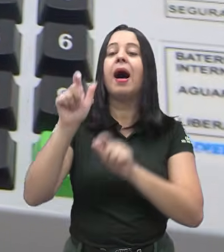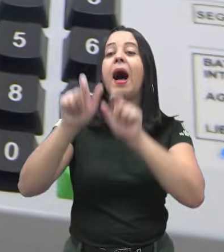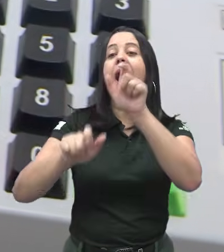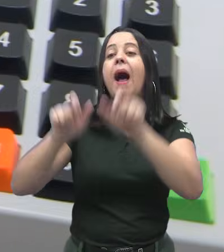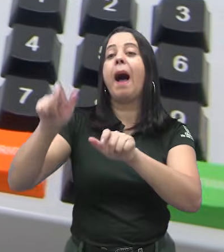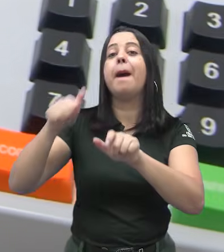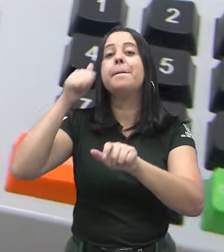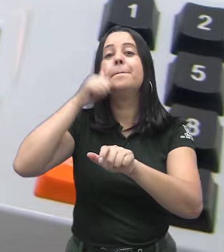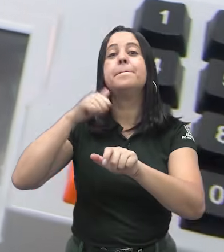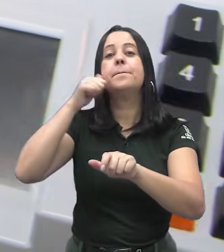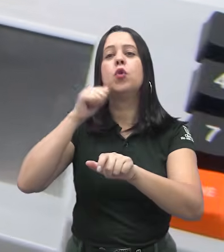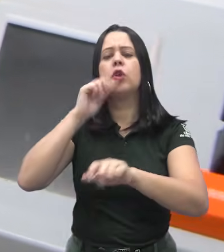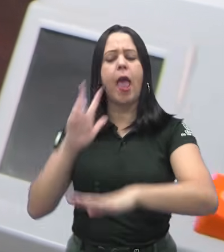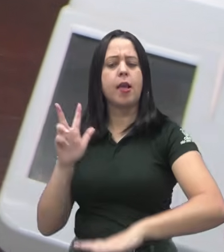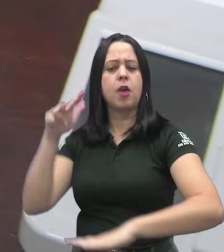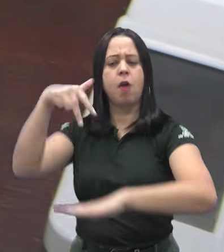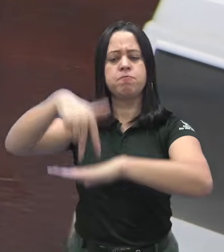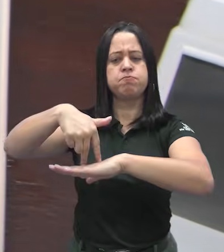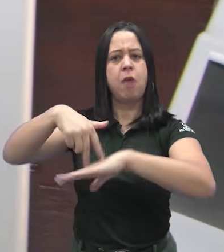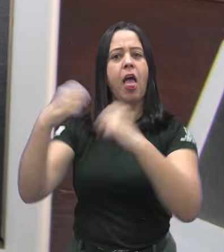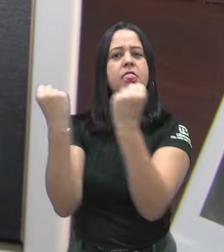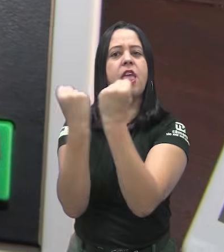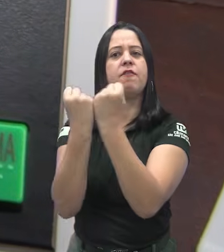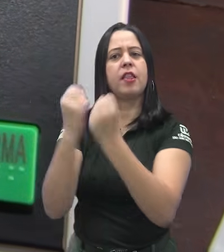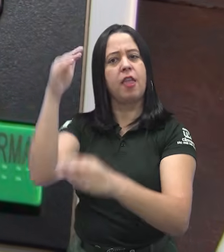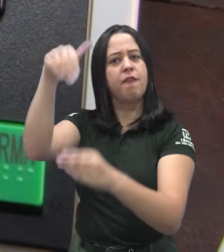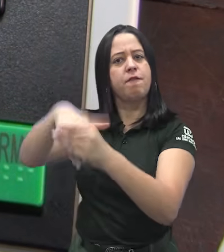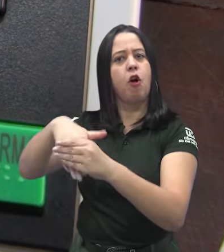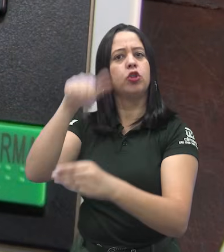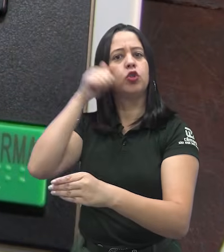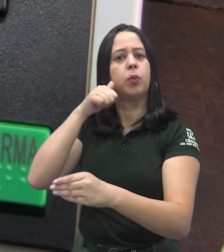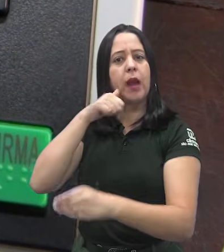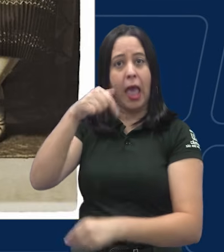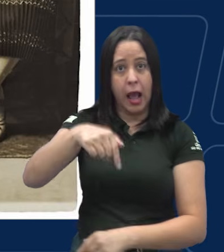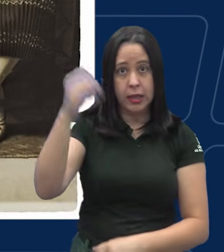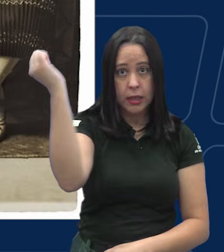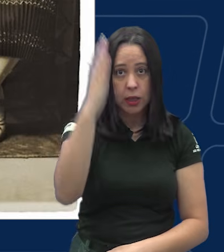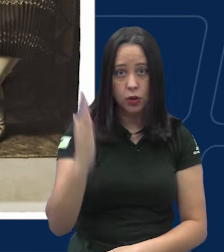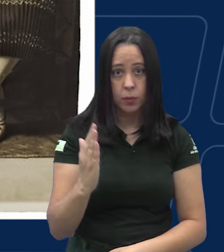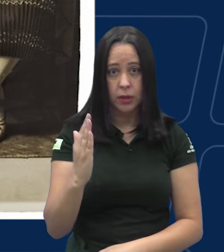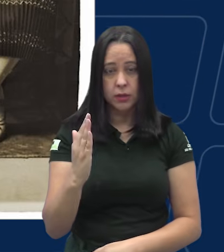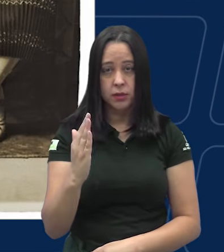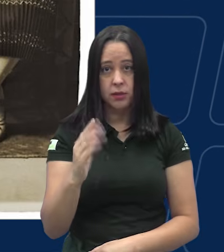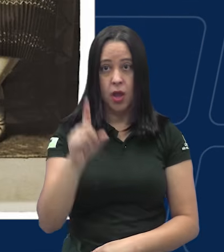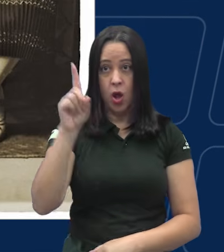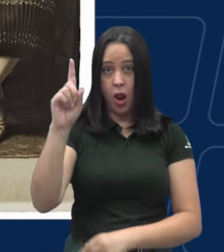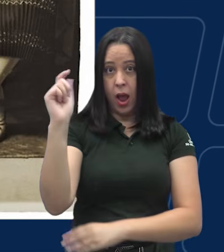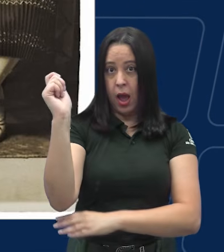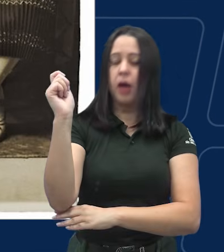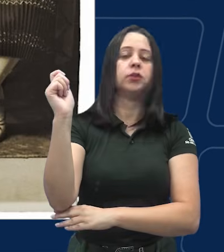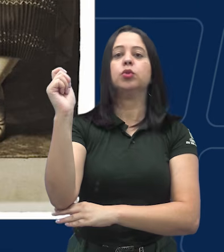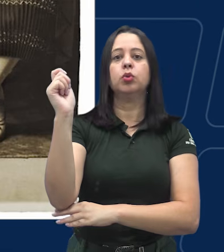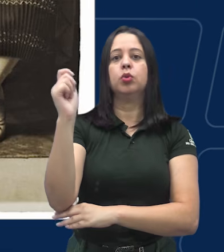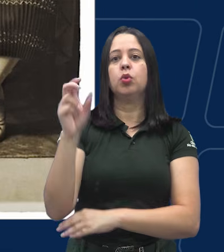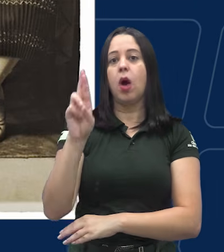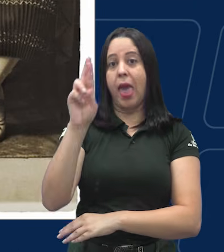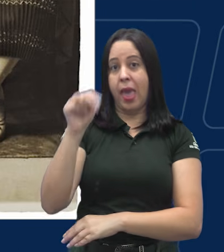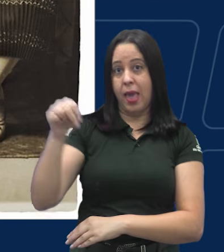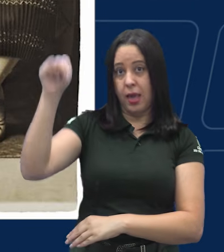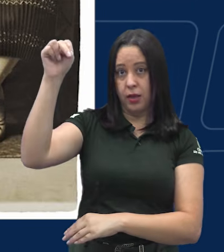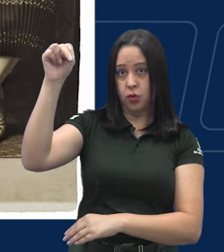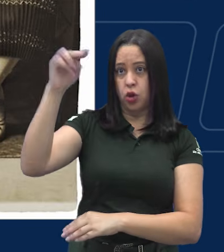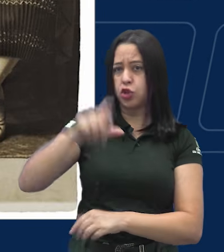são algumas das mulheres que deram voz à defesa do voto feminino. No Brasil, o estado do Rio Grande do Norte